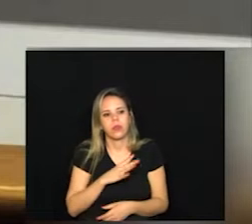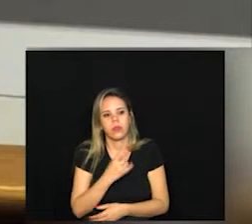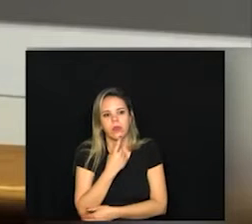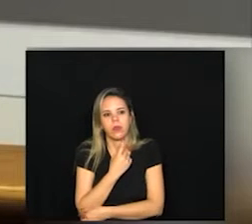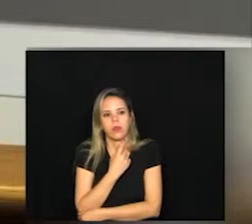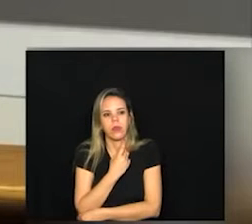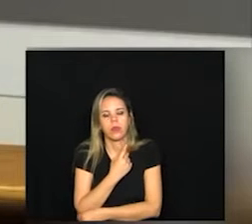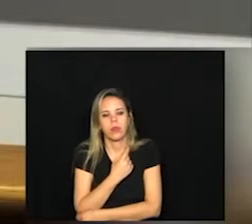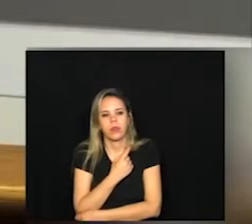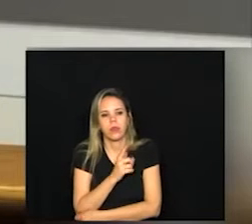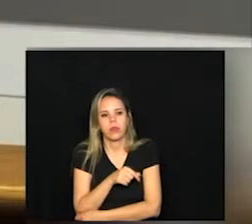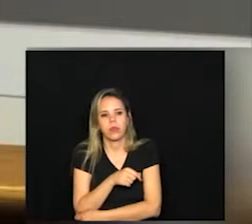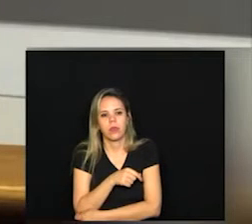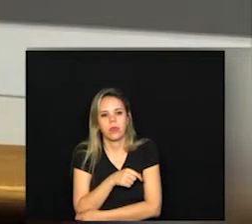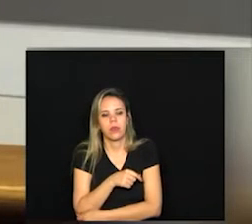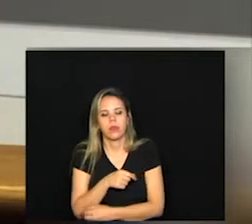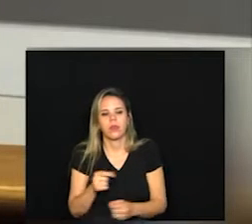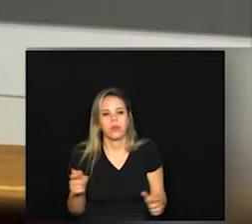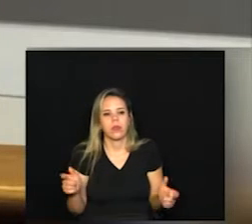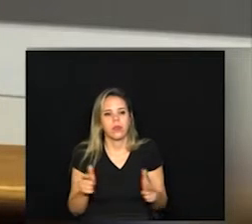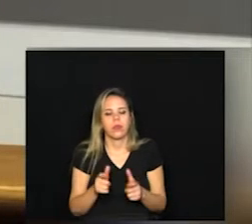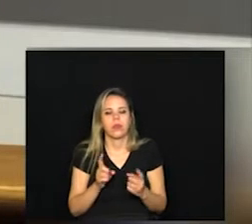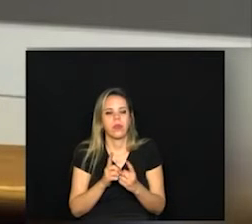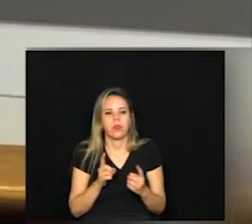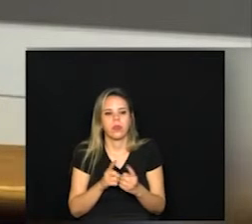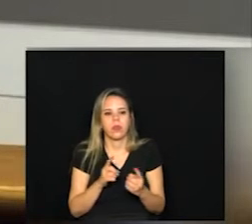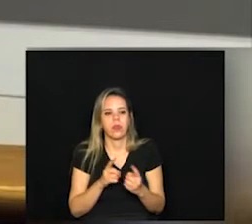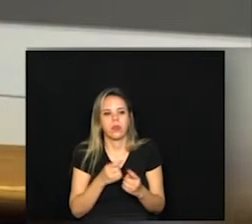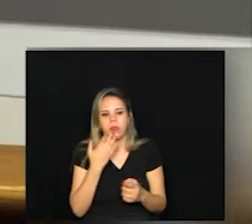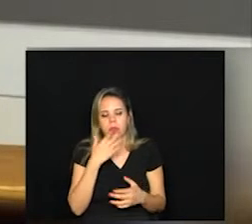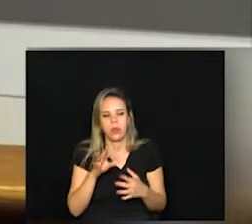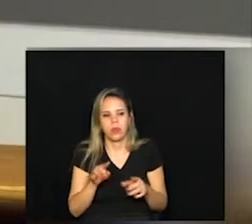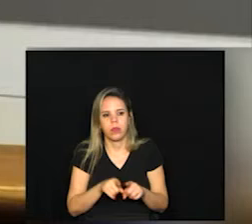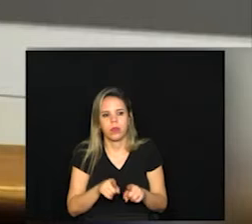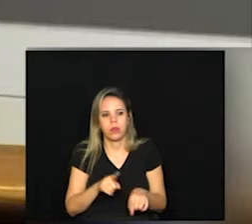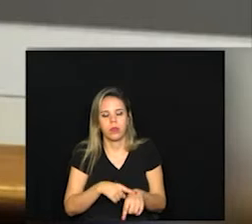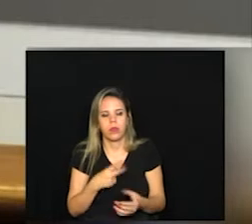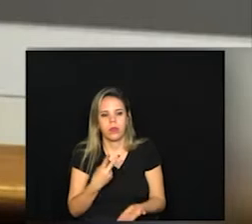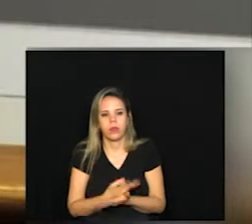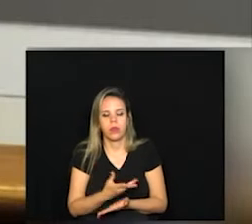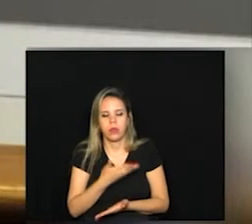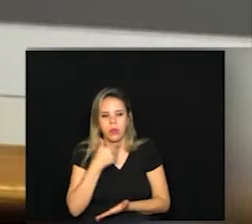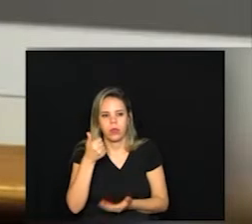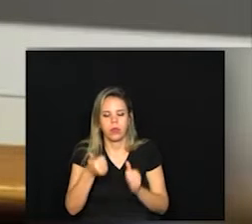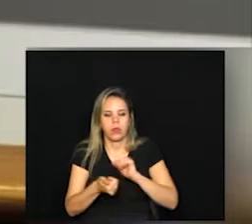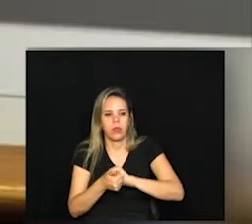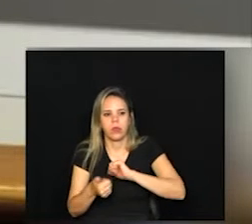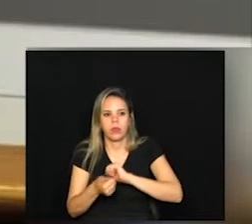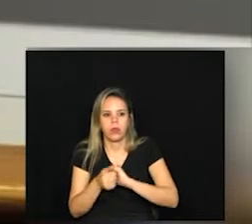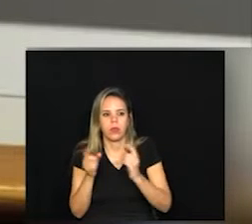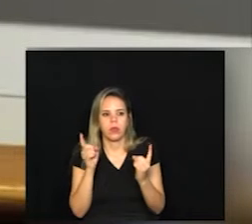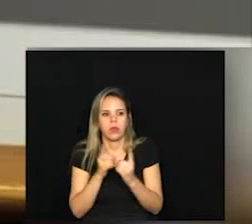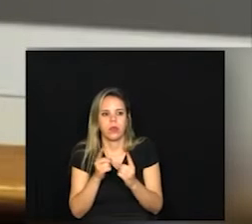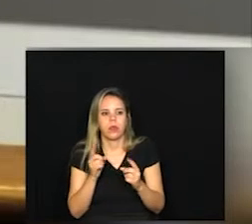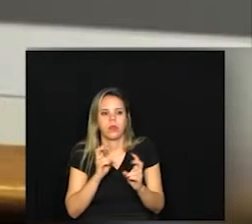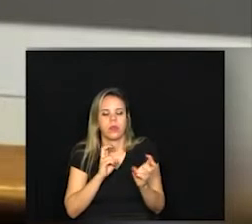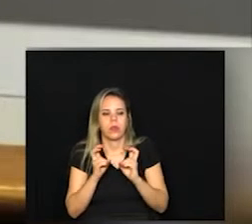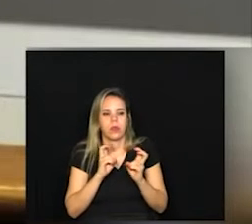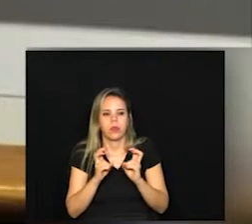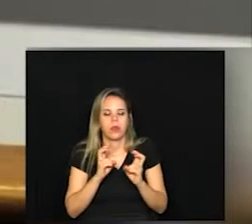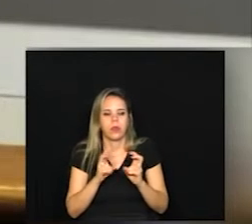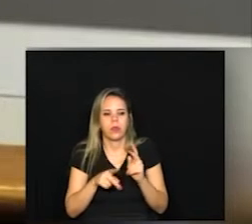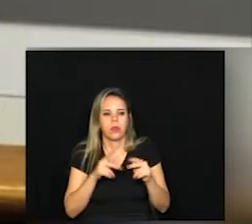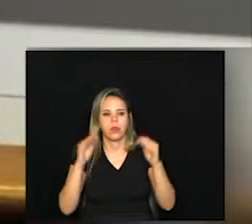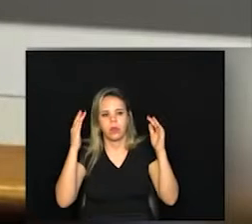Campinas, que é o estrangulamento do atendimento pediátrico. E, ao mesmo tempo, melhorar a qualidade do atendimento ao pronto-socorro adulto